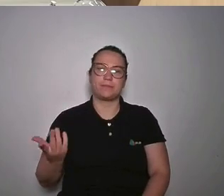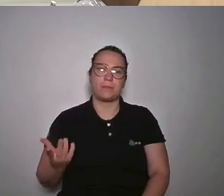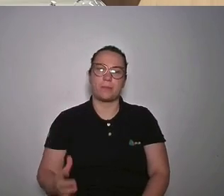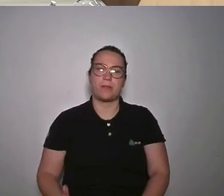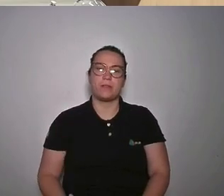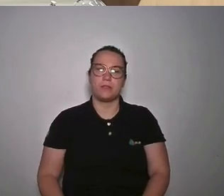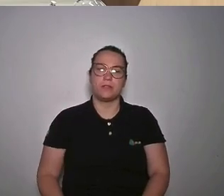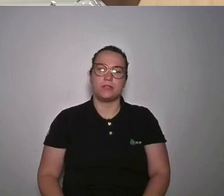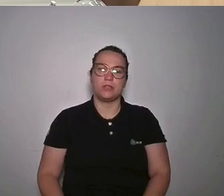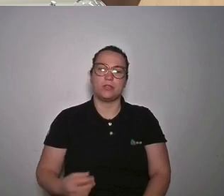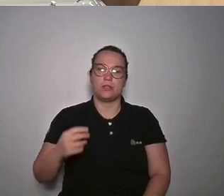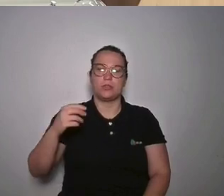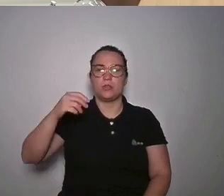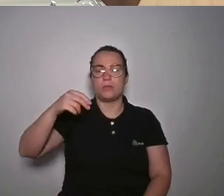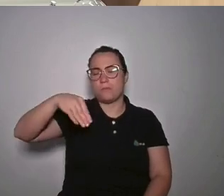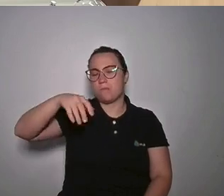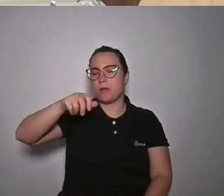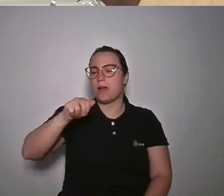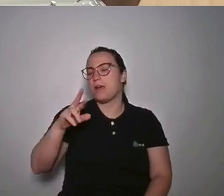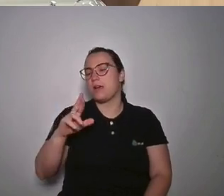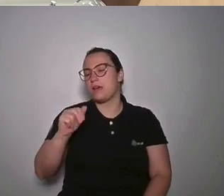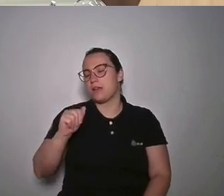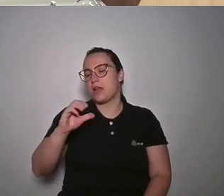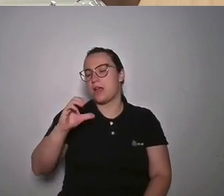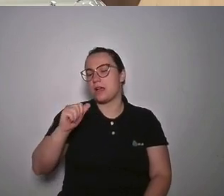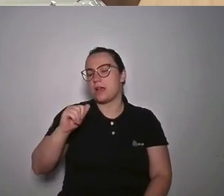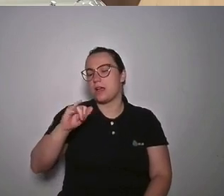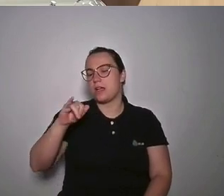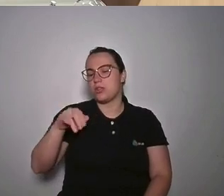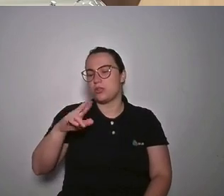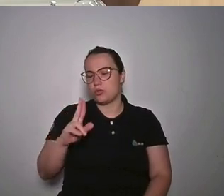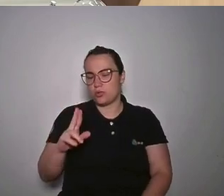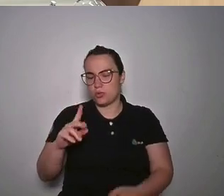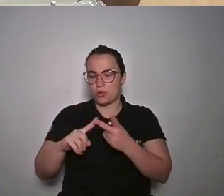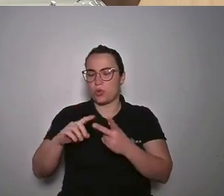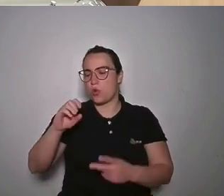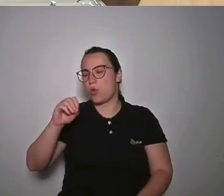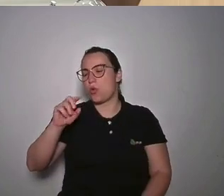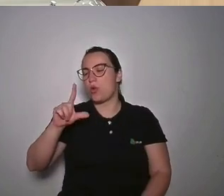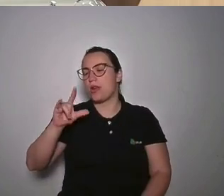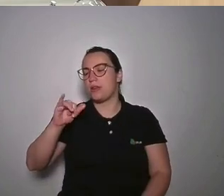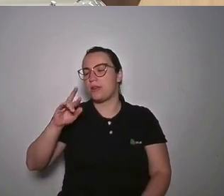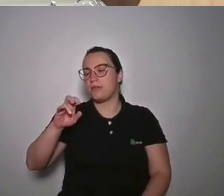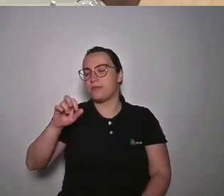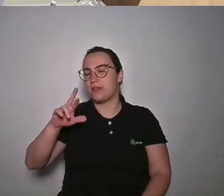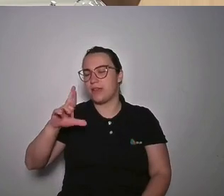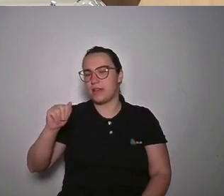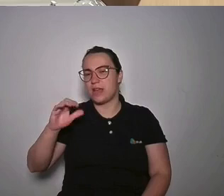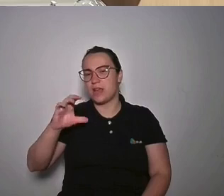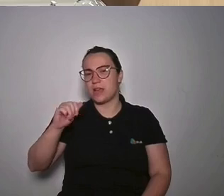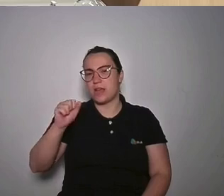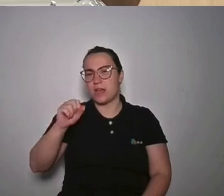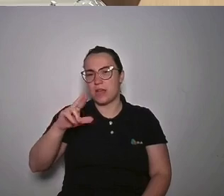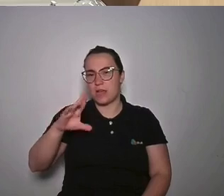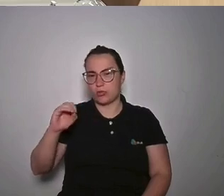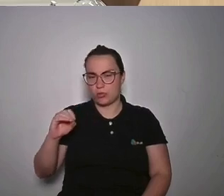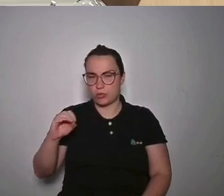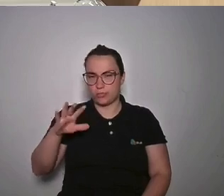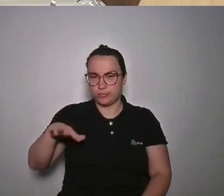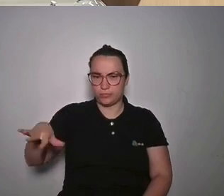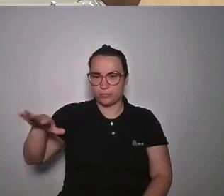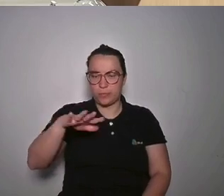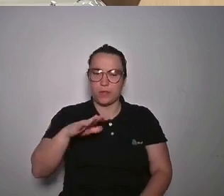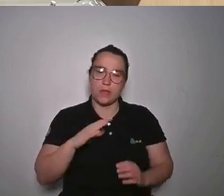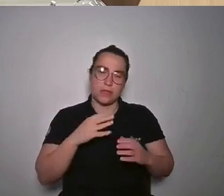Incluso Louveira e Maracaju, Oliveira Castro, Salamanca e Oliveira Castro e os entornos. Na cidade, nós fizemos no bairro São